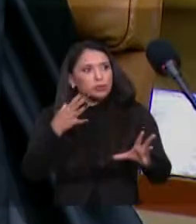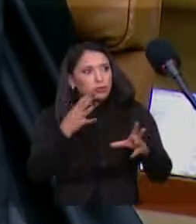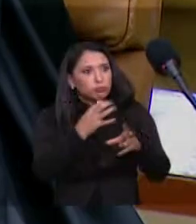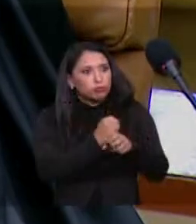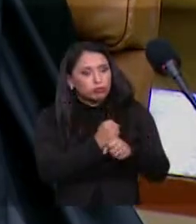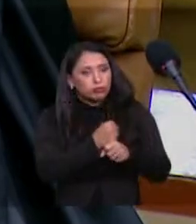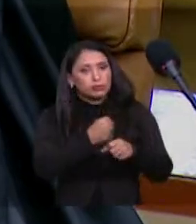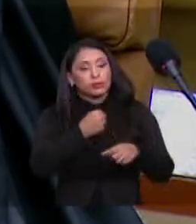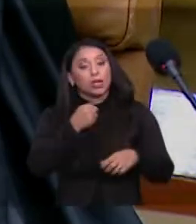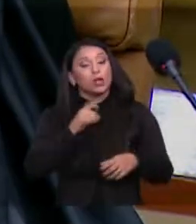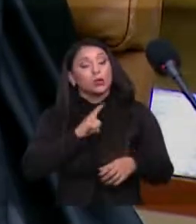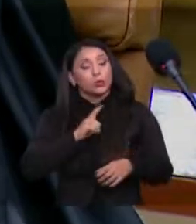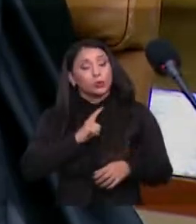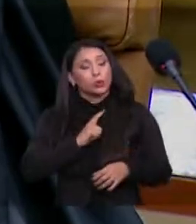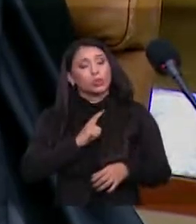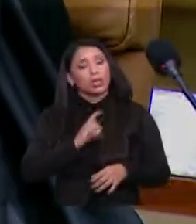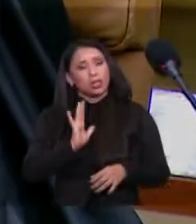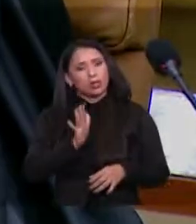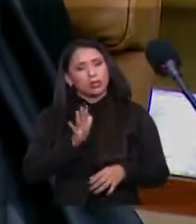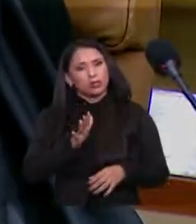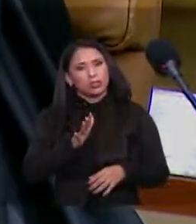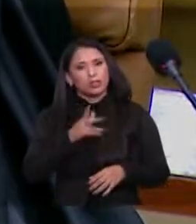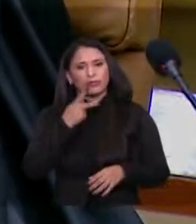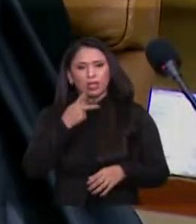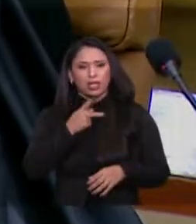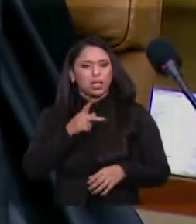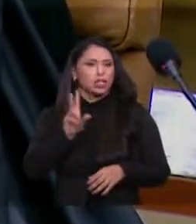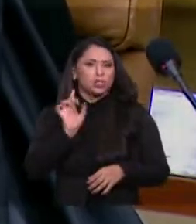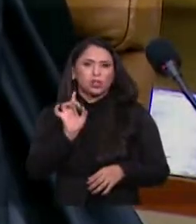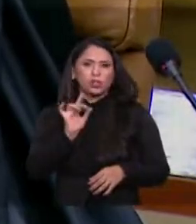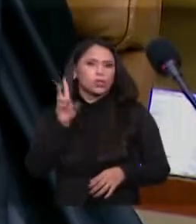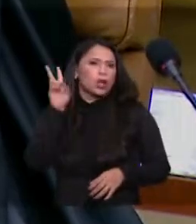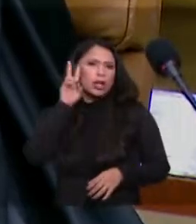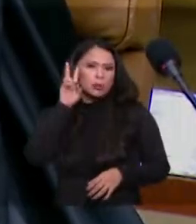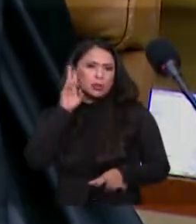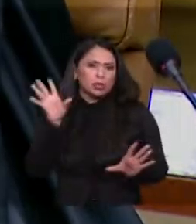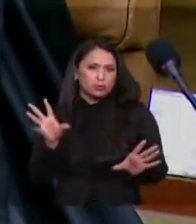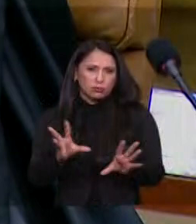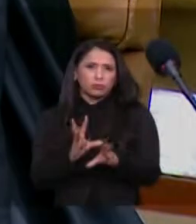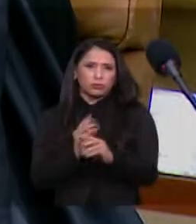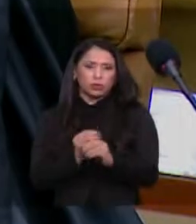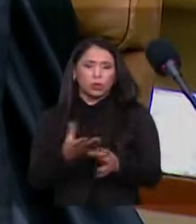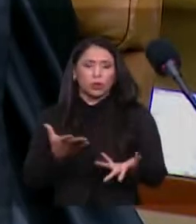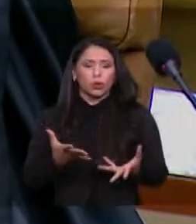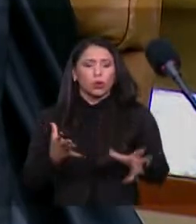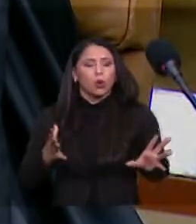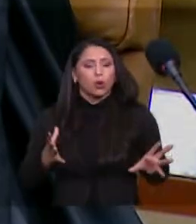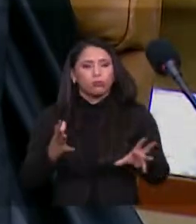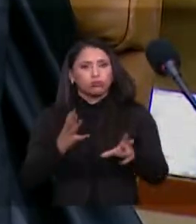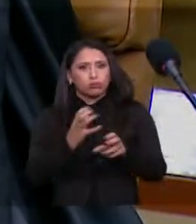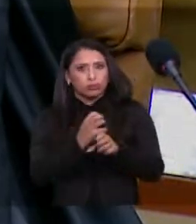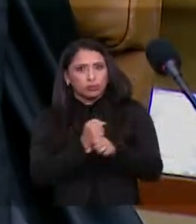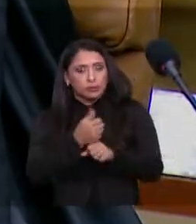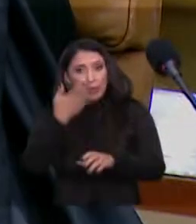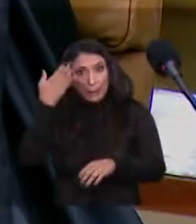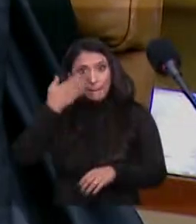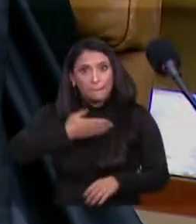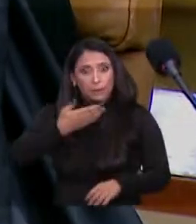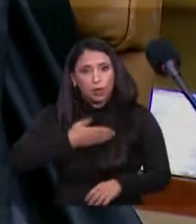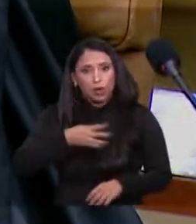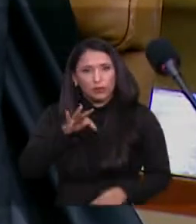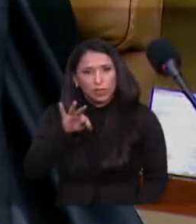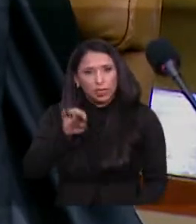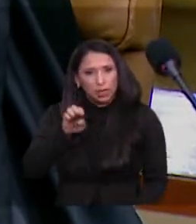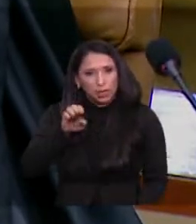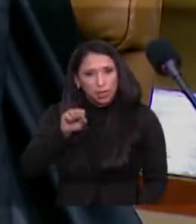de ver pelo que já afirmei só estou fazendo essa prévia uma oração o conjunto probatório endossa